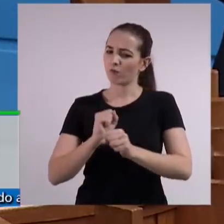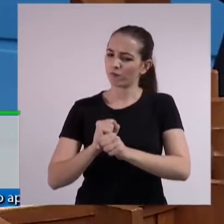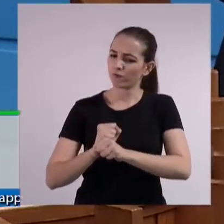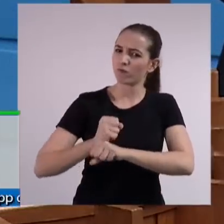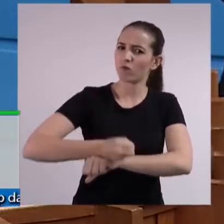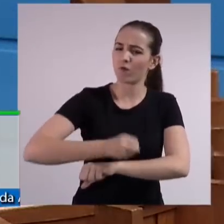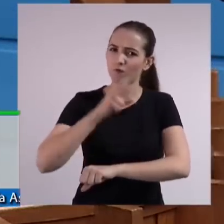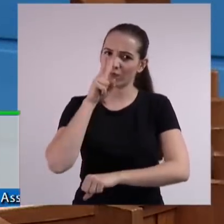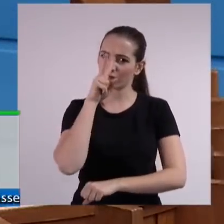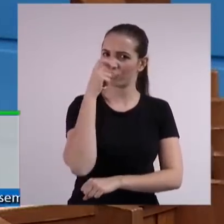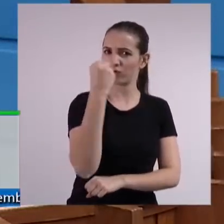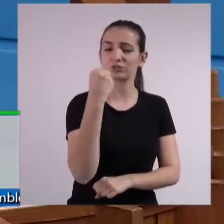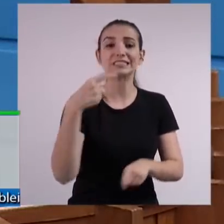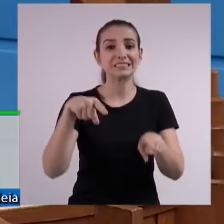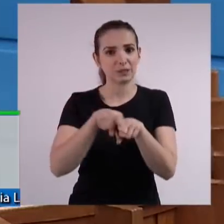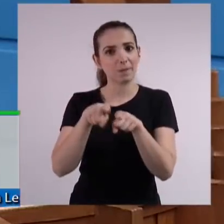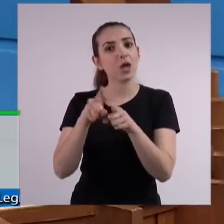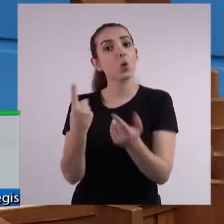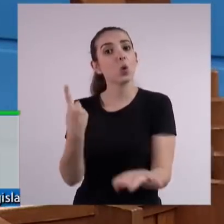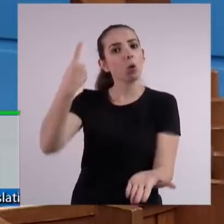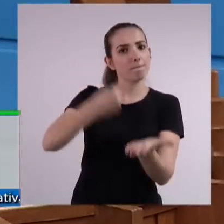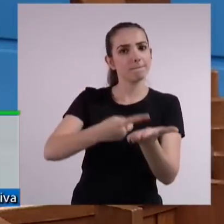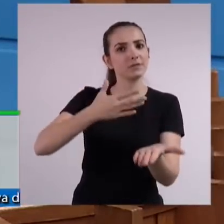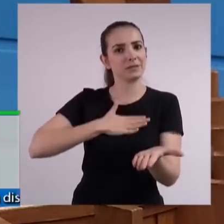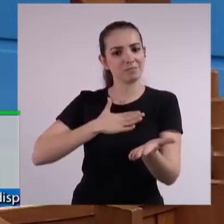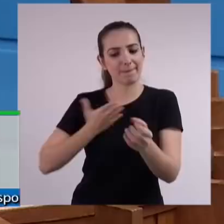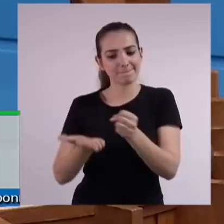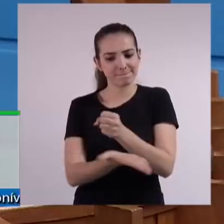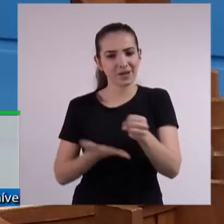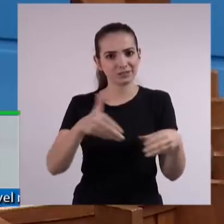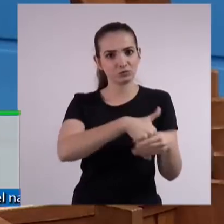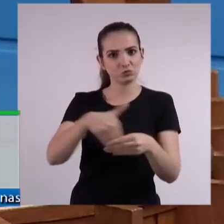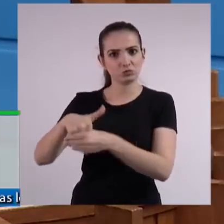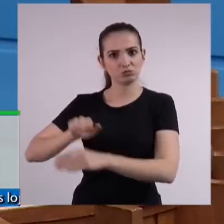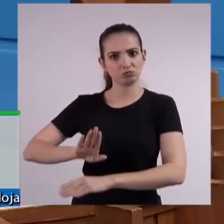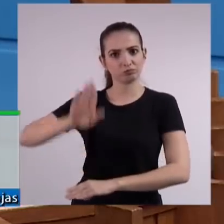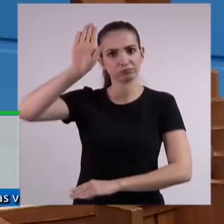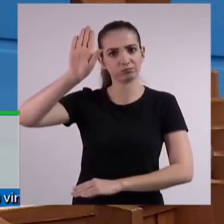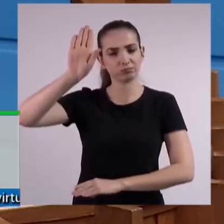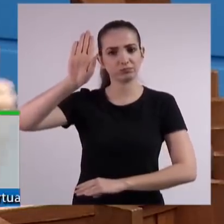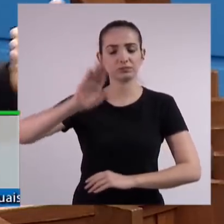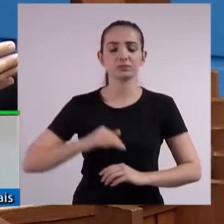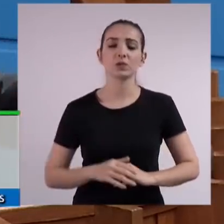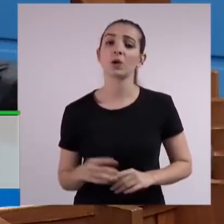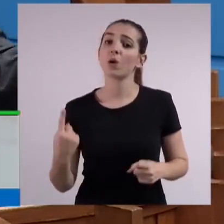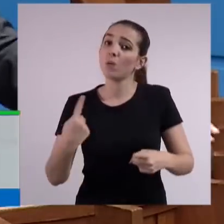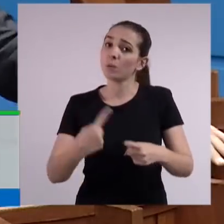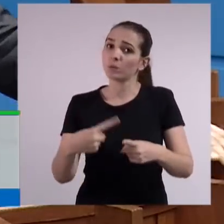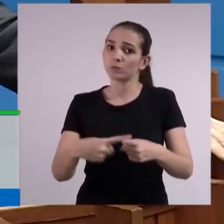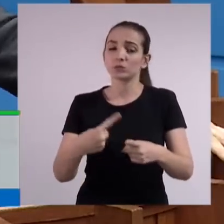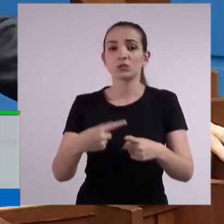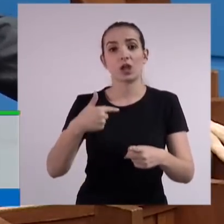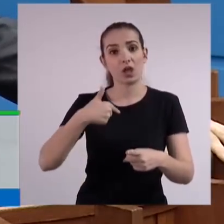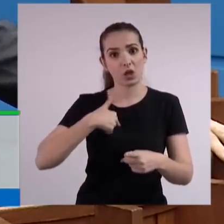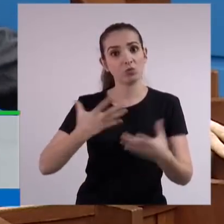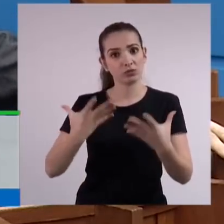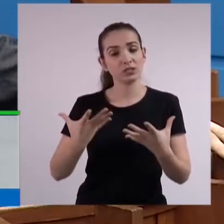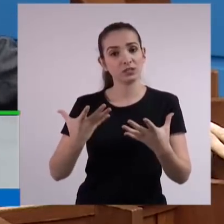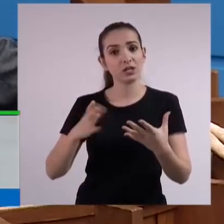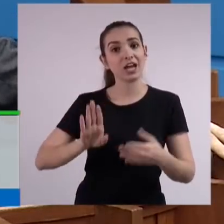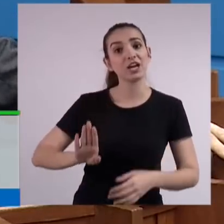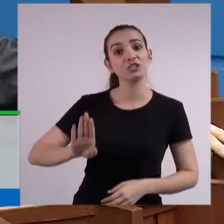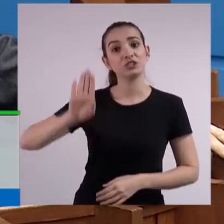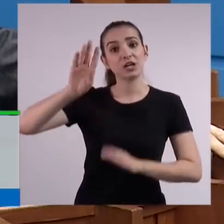fortalecimento e o compromisso da minha base eleitoral para concorrer